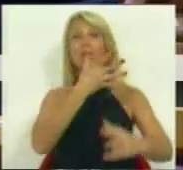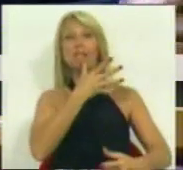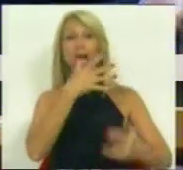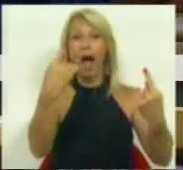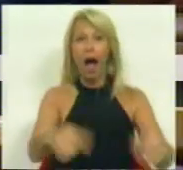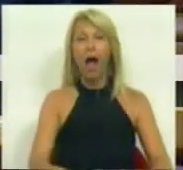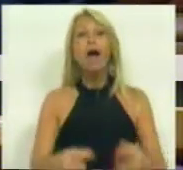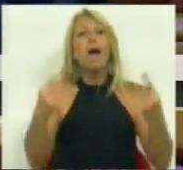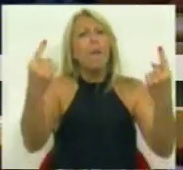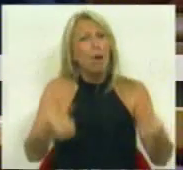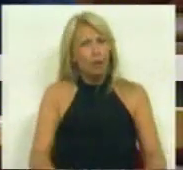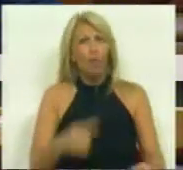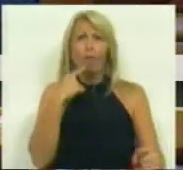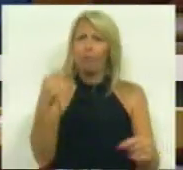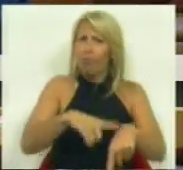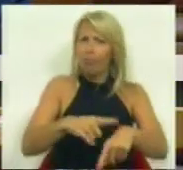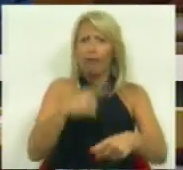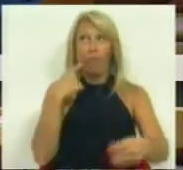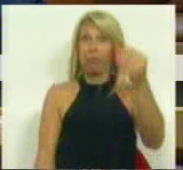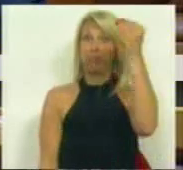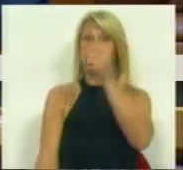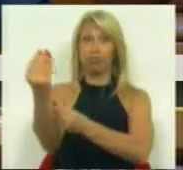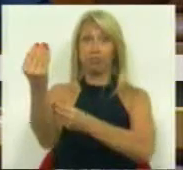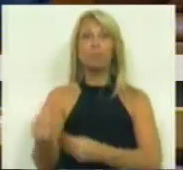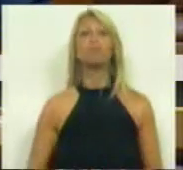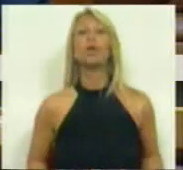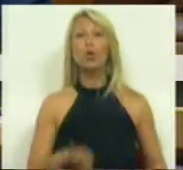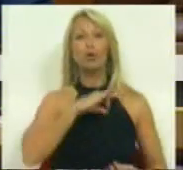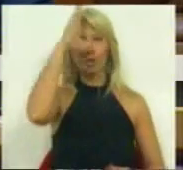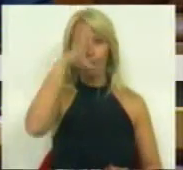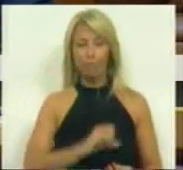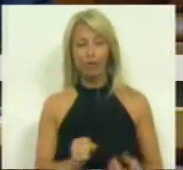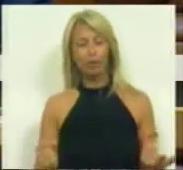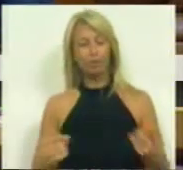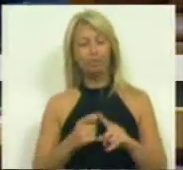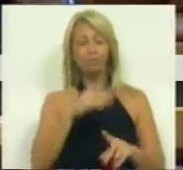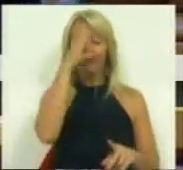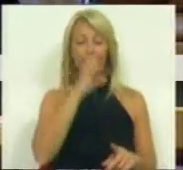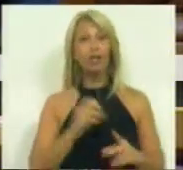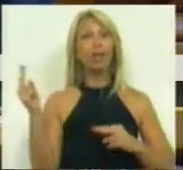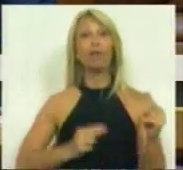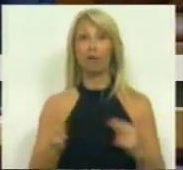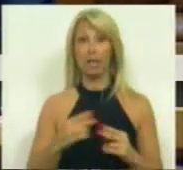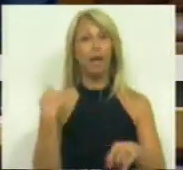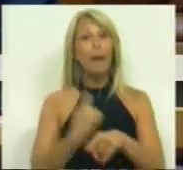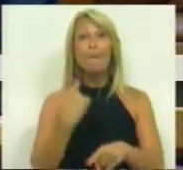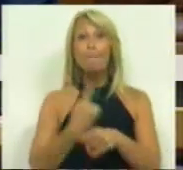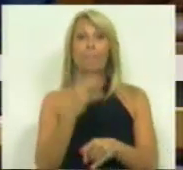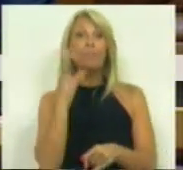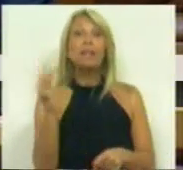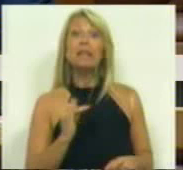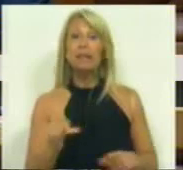momento pícaro e até grotesco do Sr. Ministro de Estado e das Finanças. Mesmo até que tentemos fazer